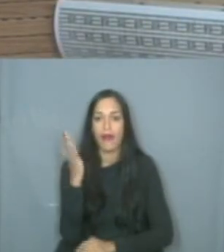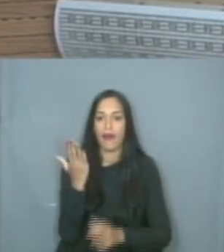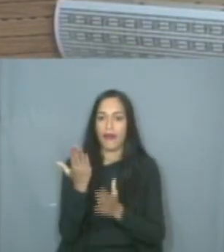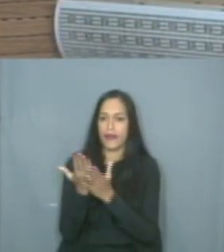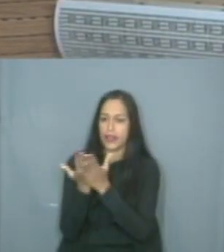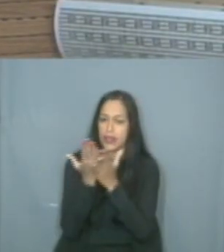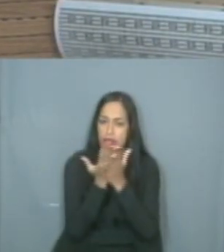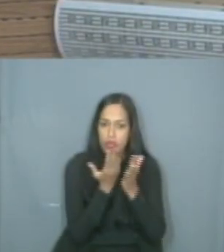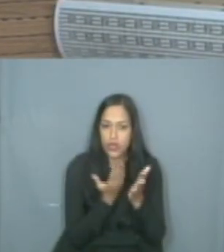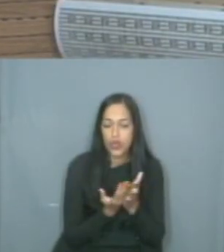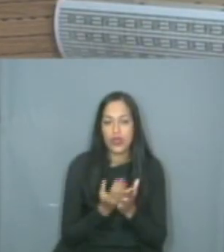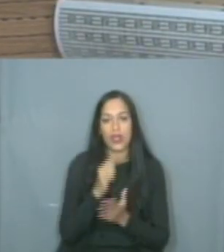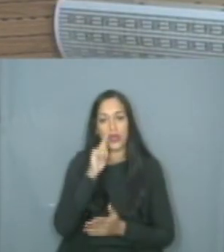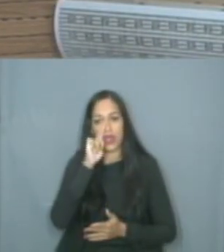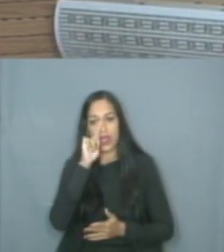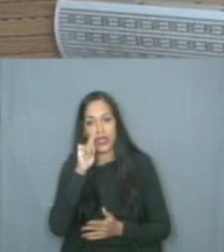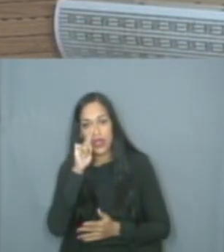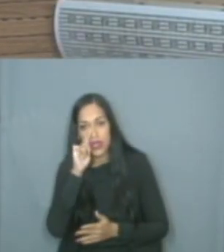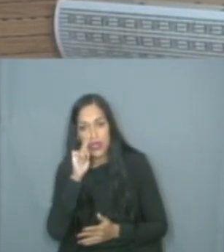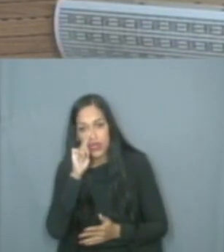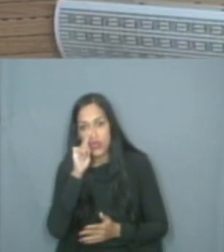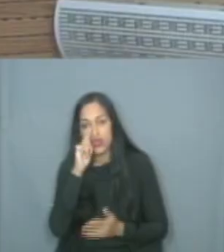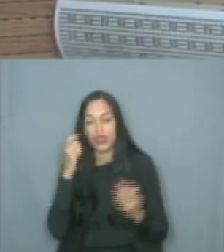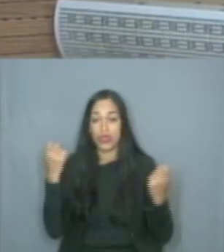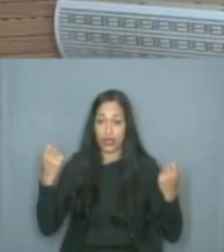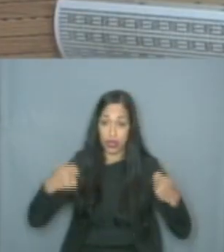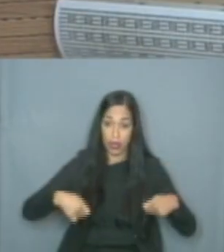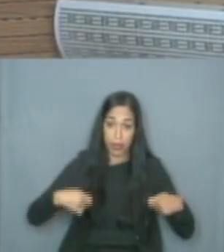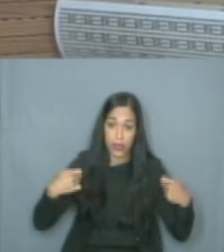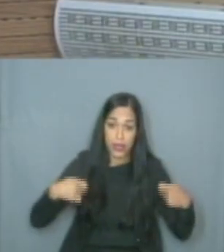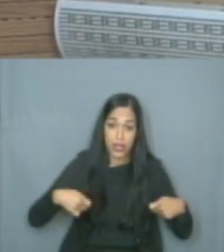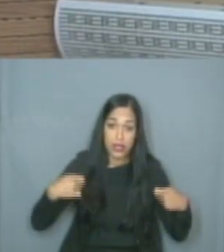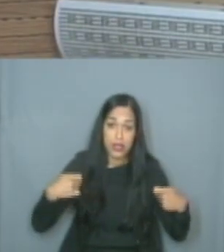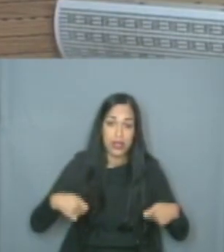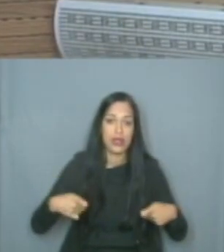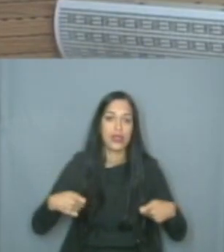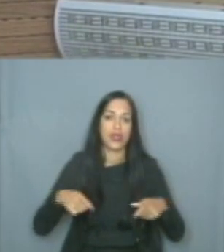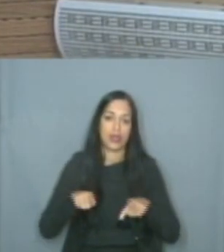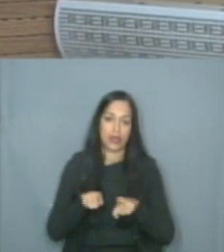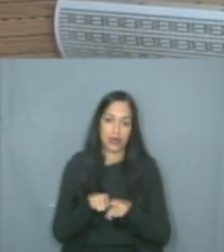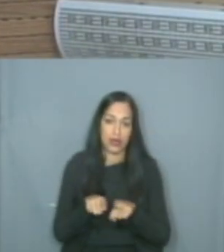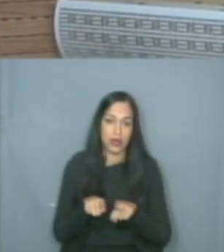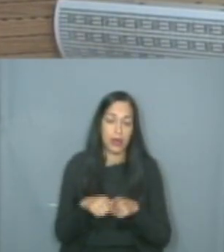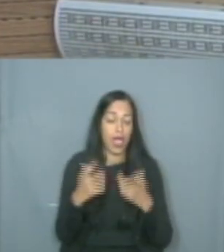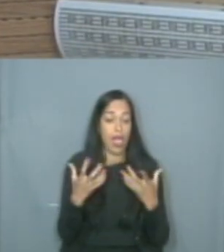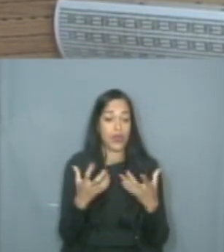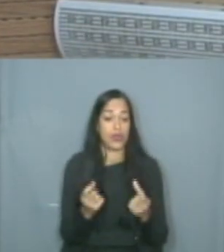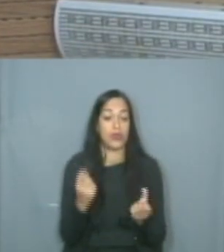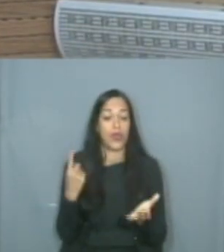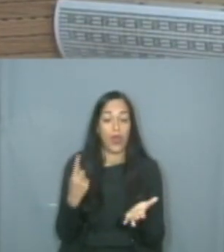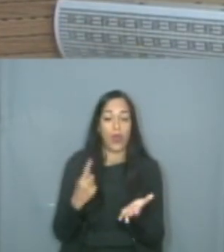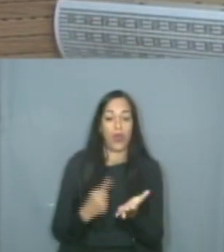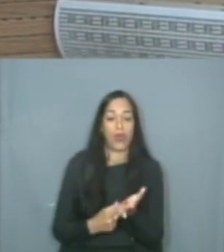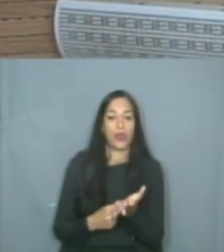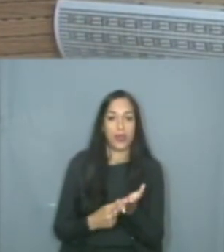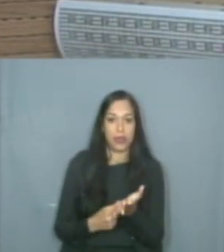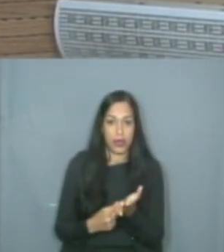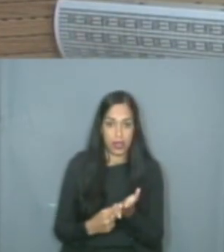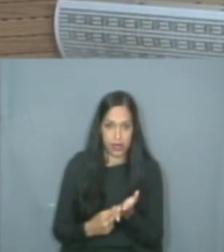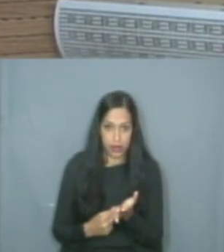as que estão oferecendo riscos, aquelas que estão precisando serem erradicadas e assumir o compromisso de um